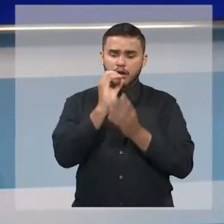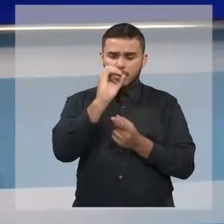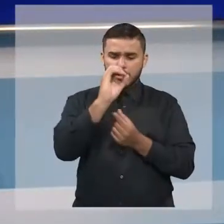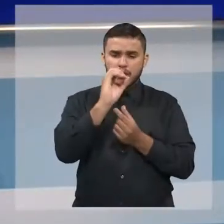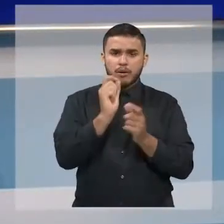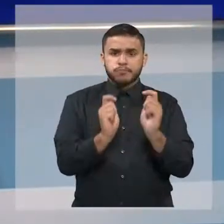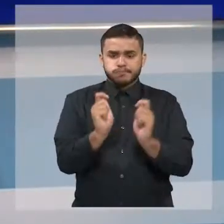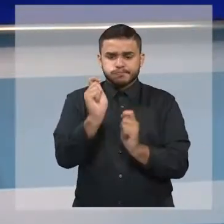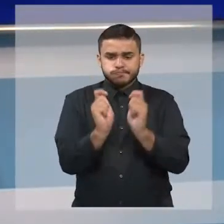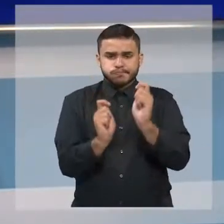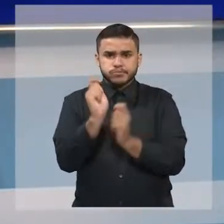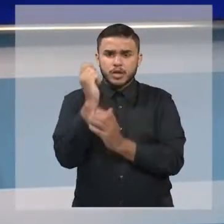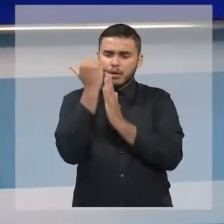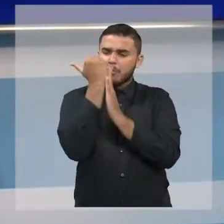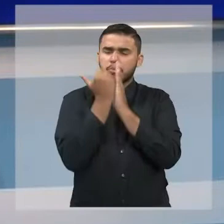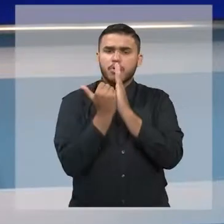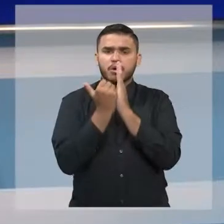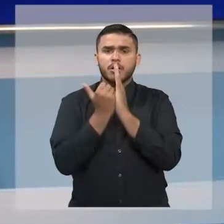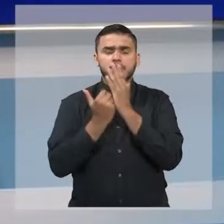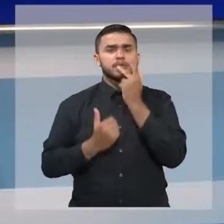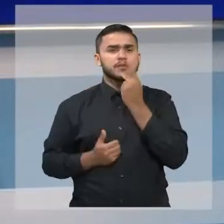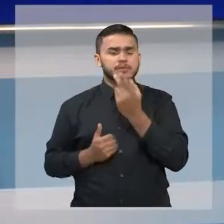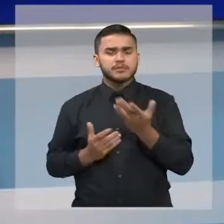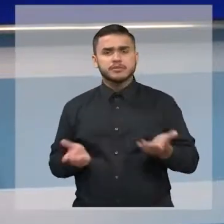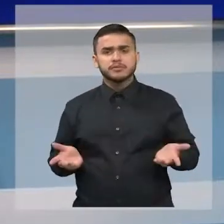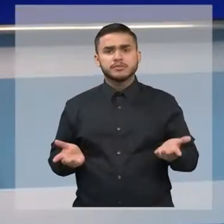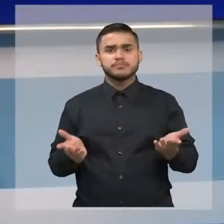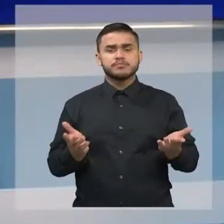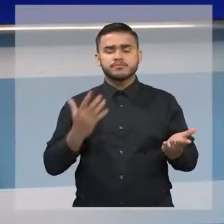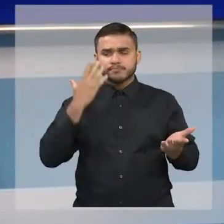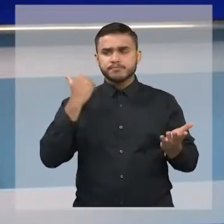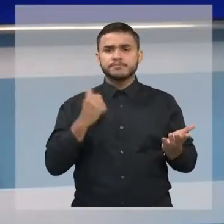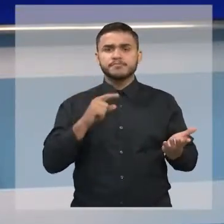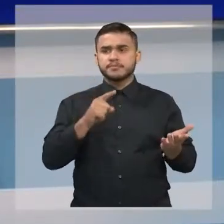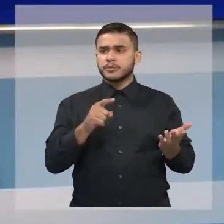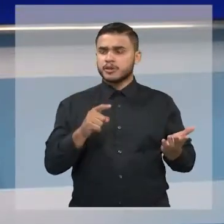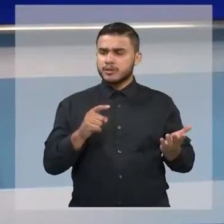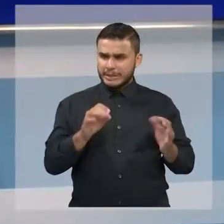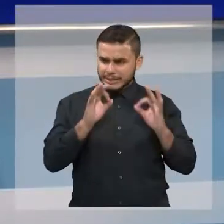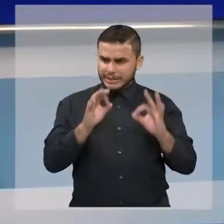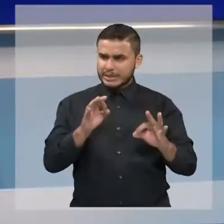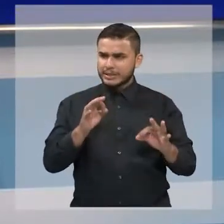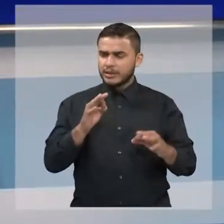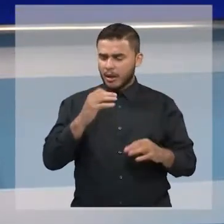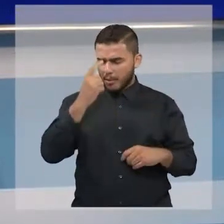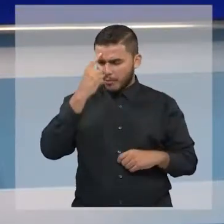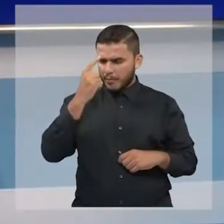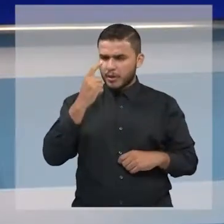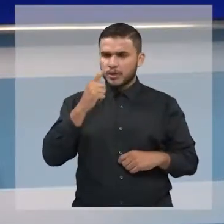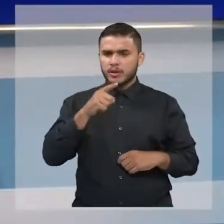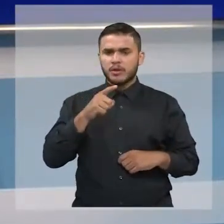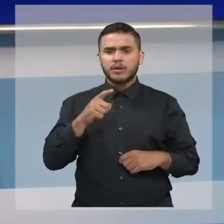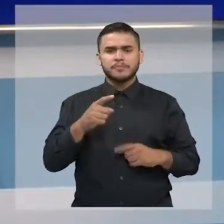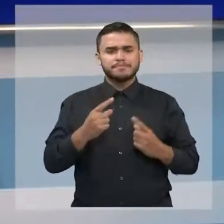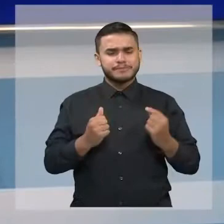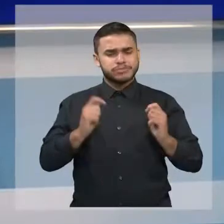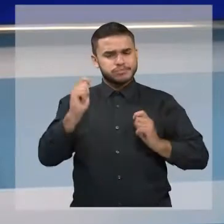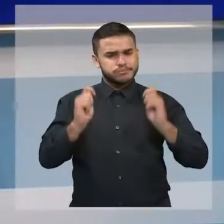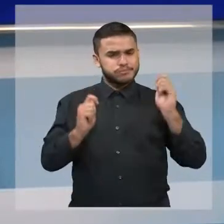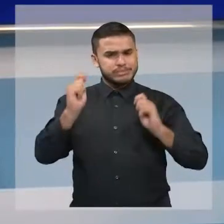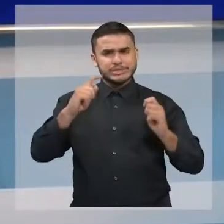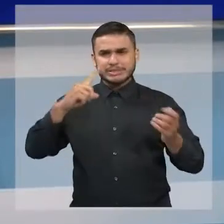não, supostamente, não vem bem, não é uma forma de provar essa ineficiência, agravar